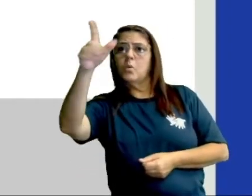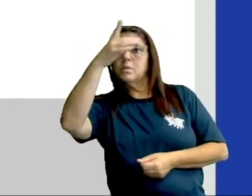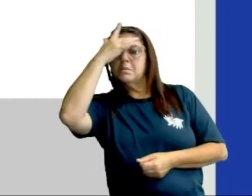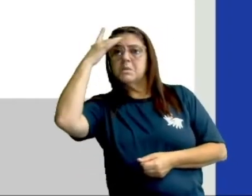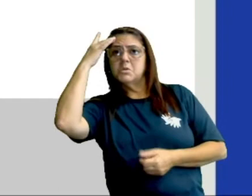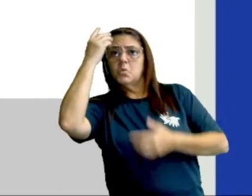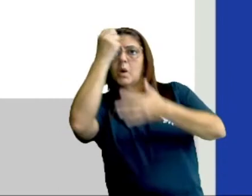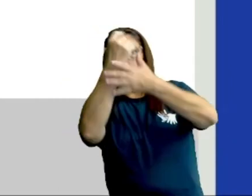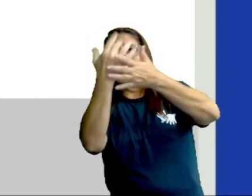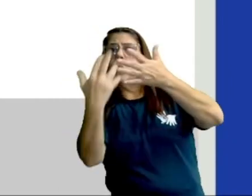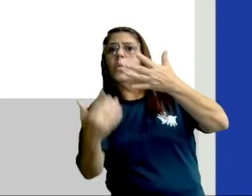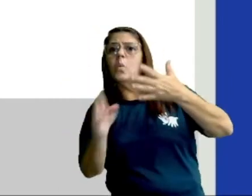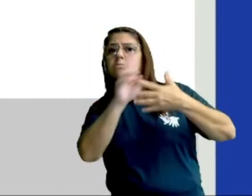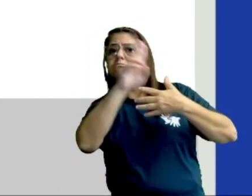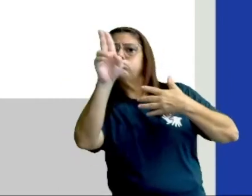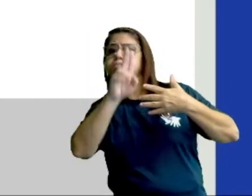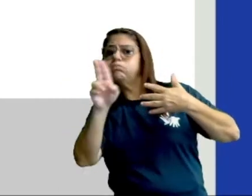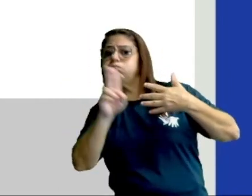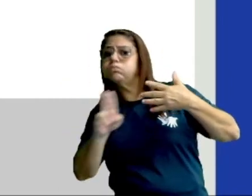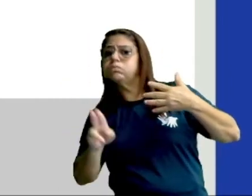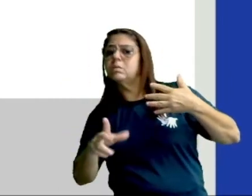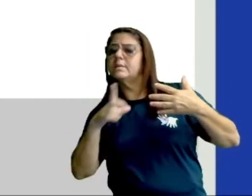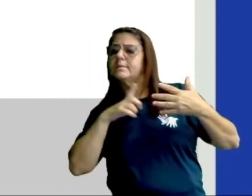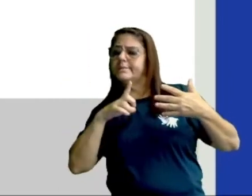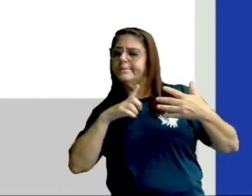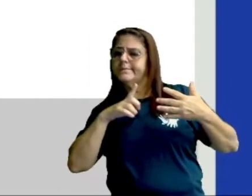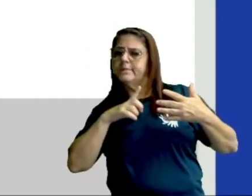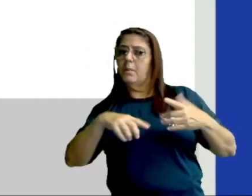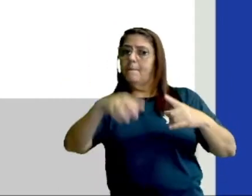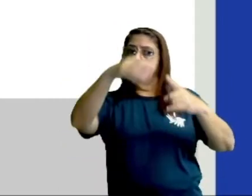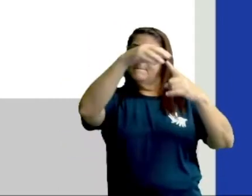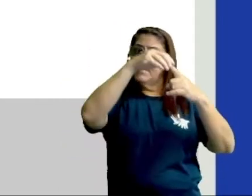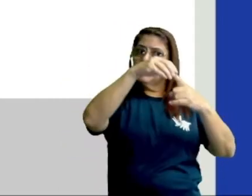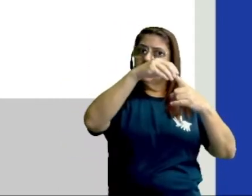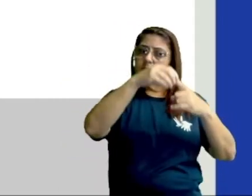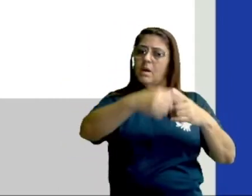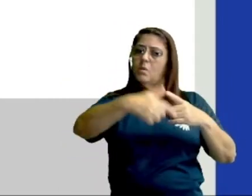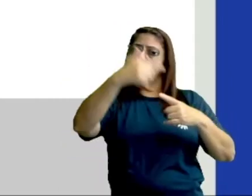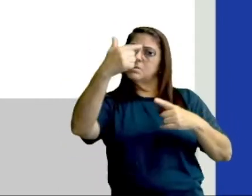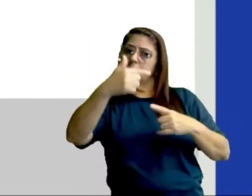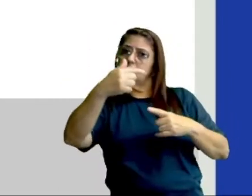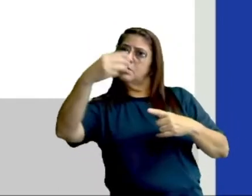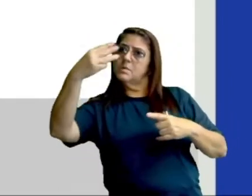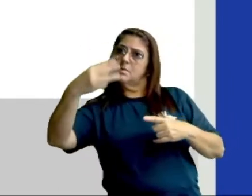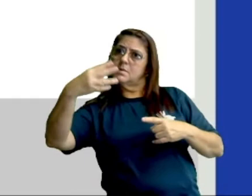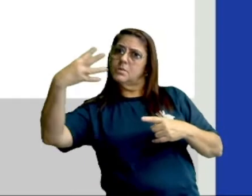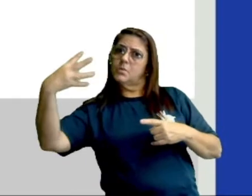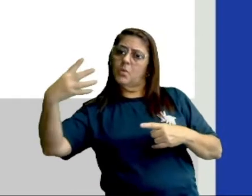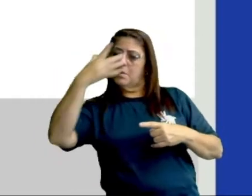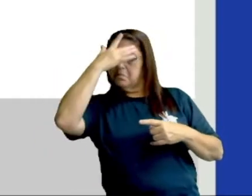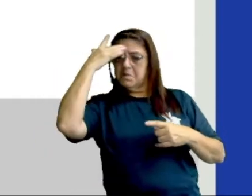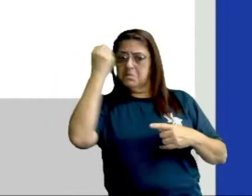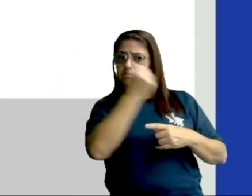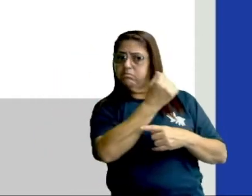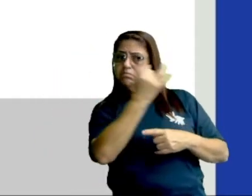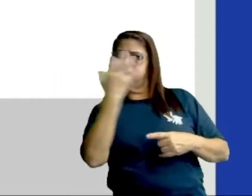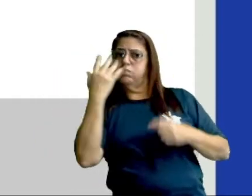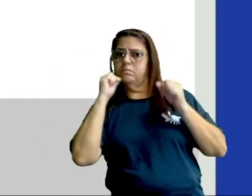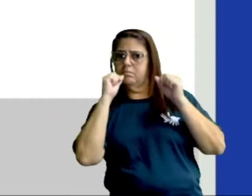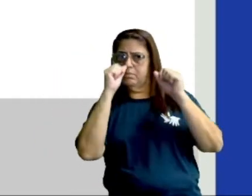uma, para duas pessoas. A gente tem o destinatário principal, a gente tem o segundo. Também nós temos a questão do